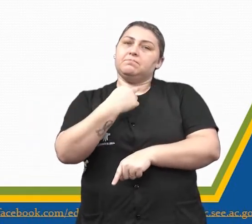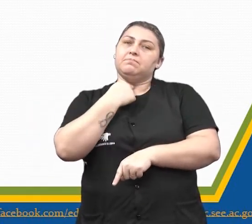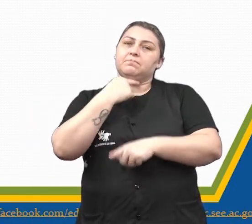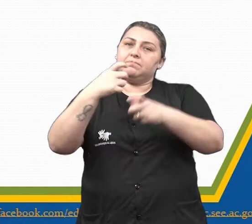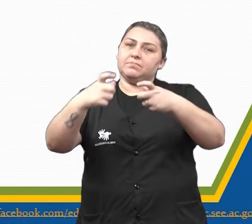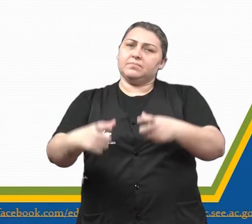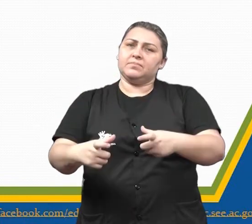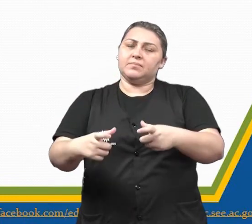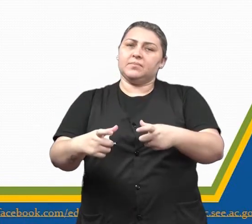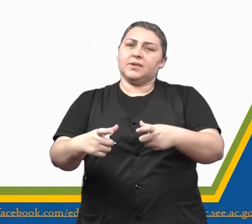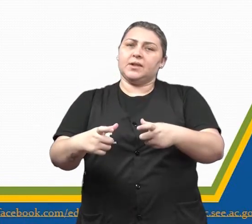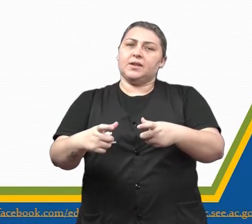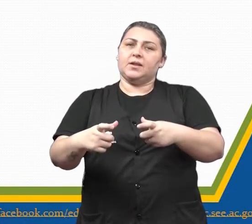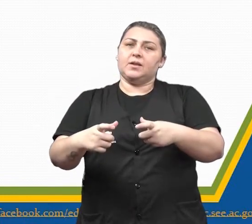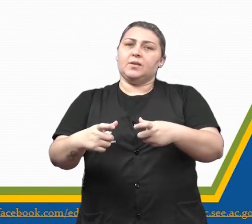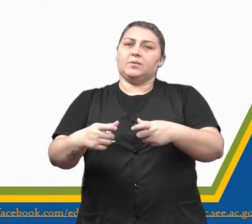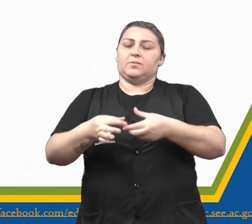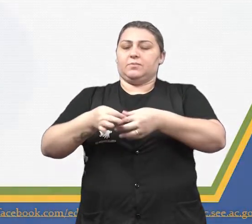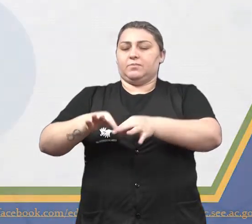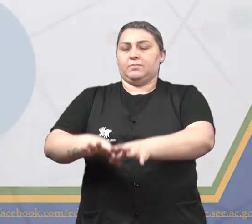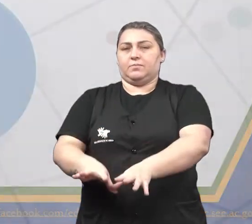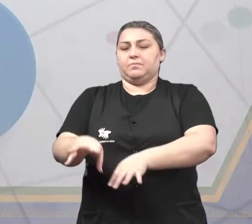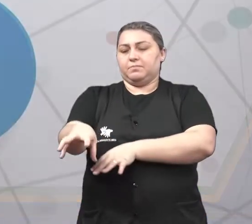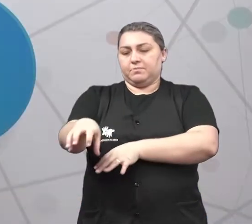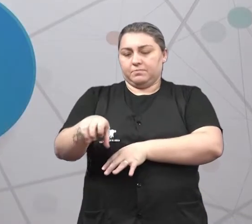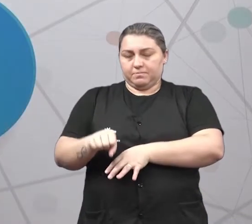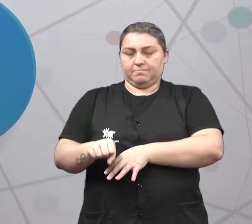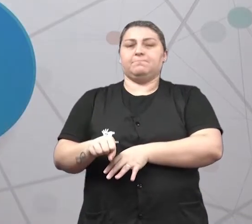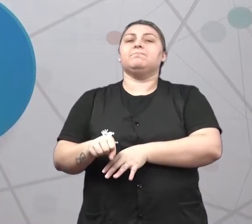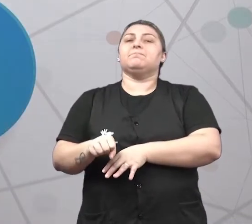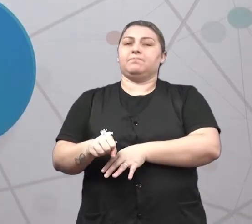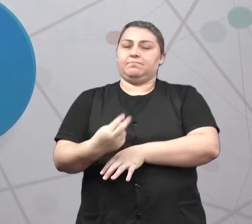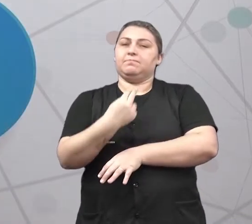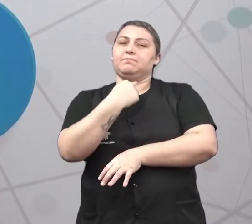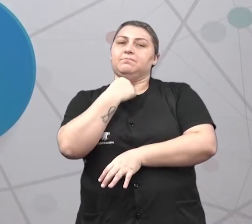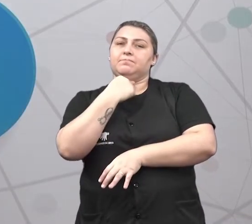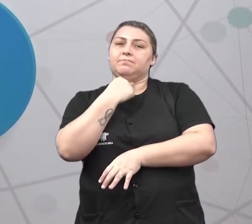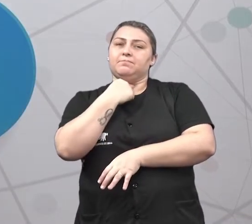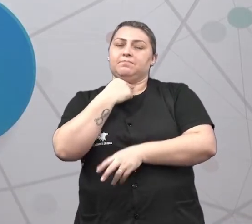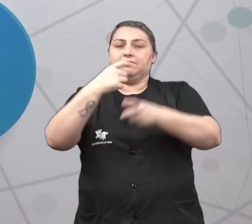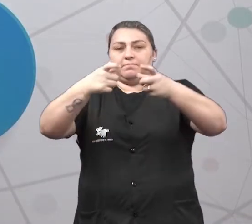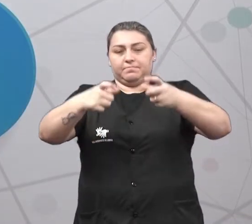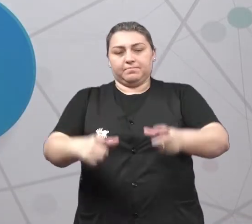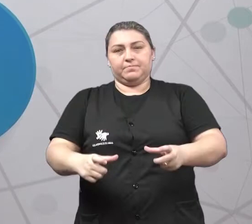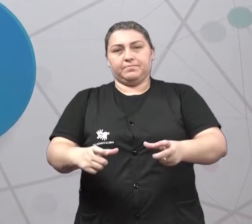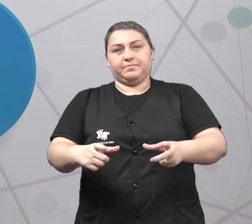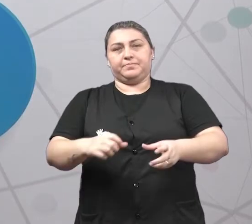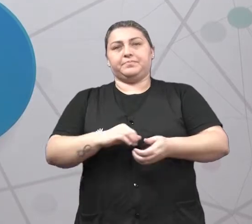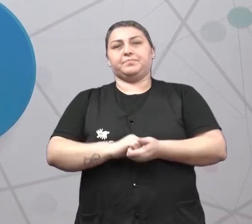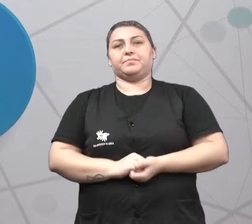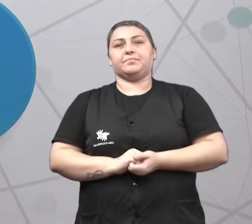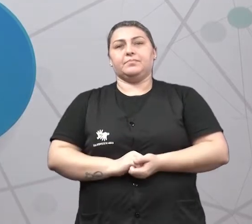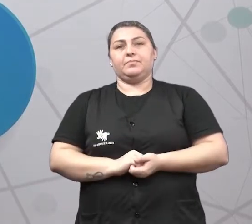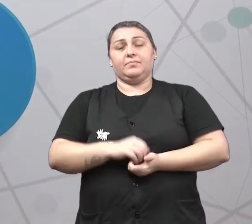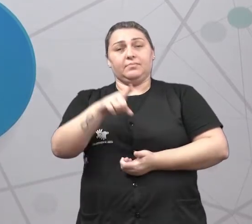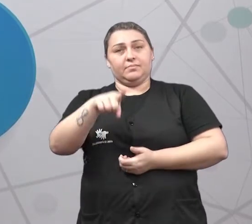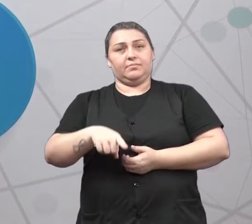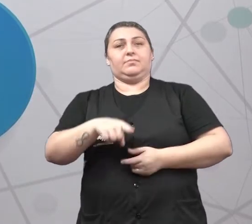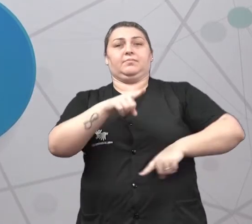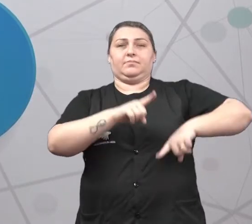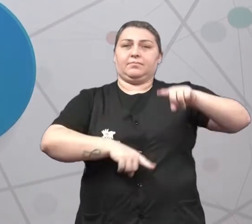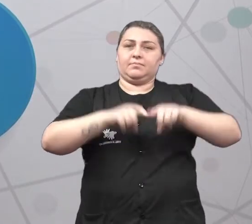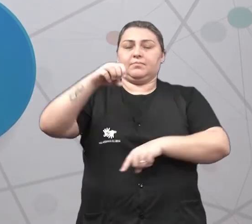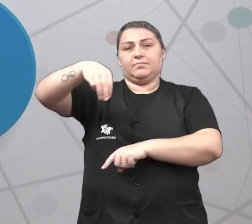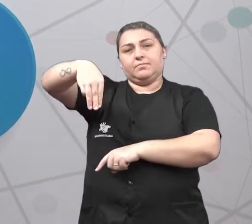espaço. Aonde você soltar, se você pegá-lo, ele está ocupando um espaço, né? Então, isso é uma